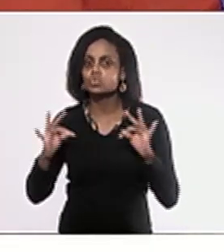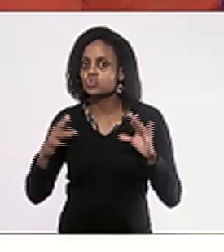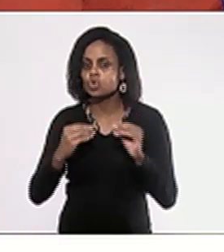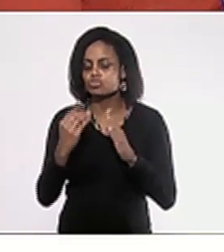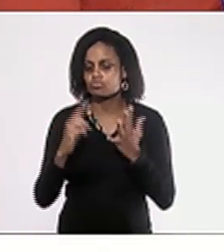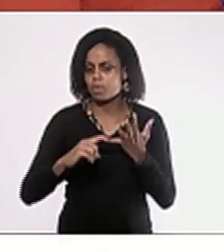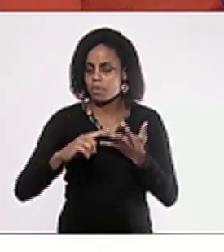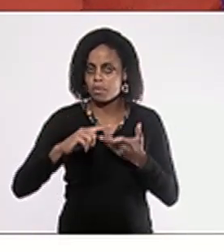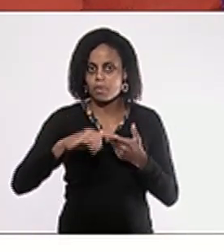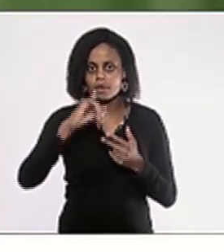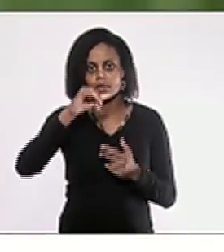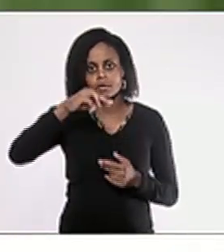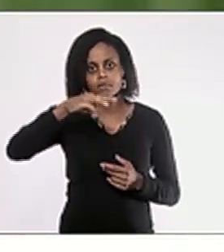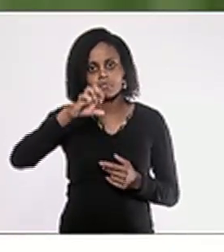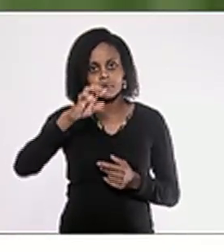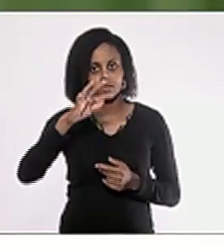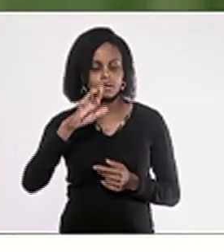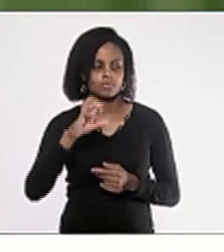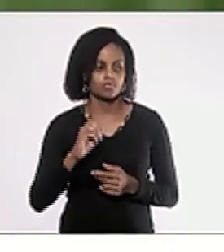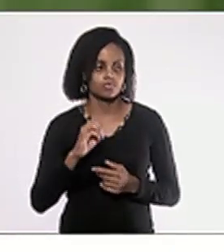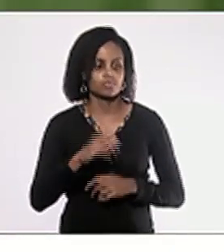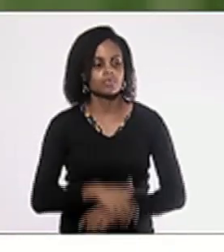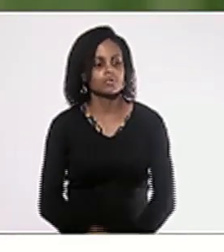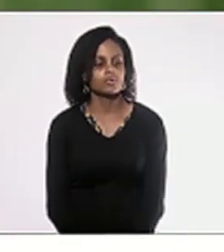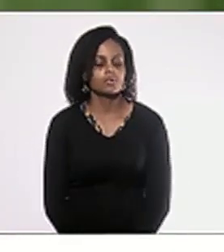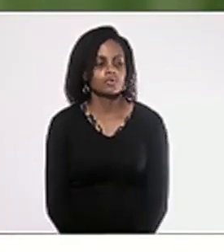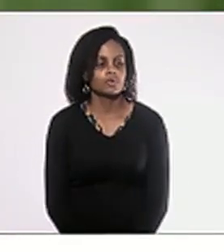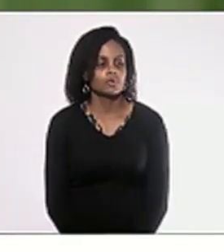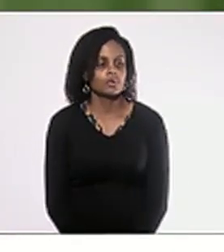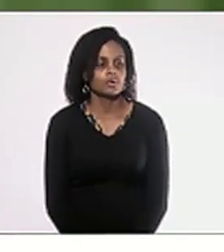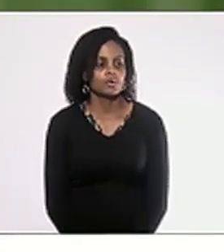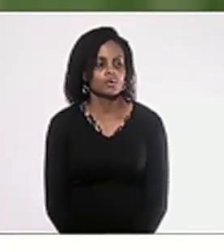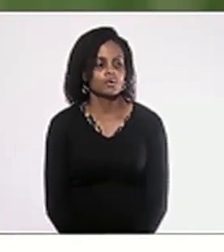Inmetro. Tá.